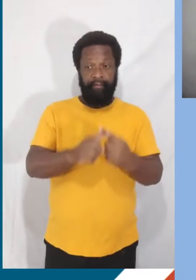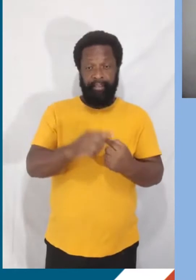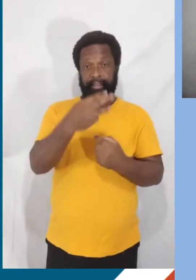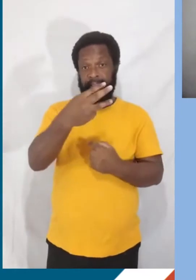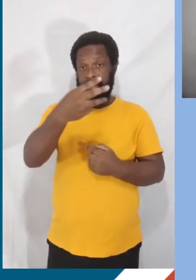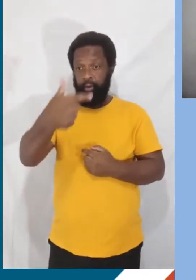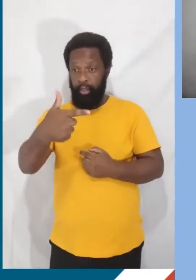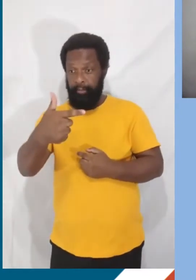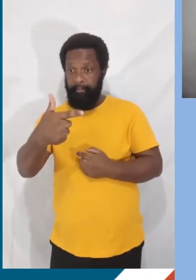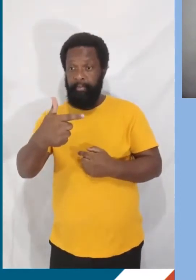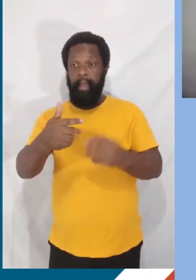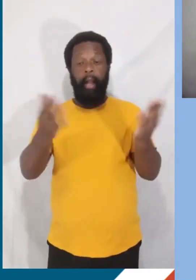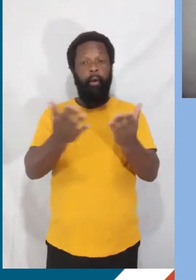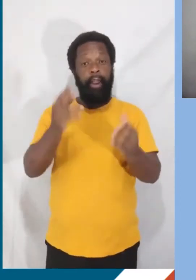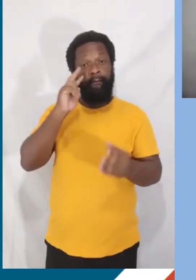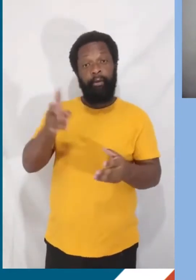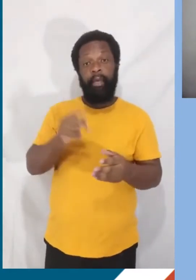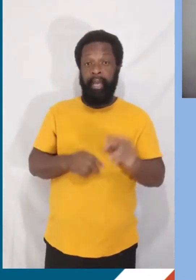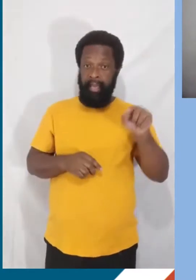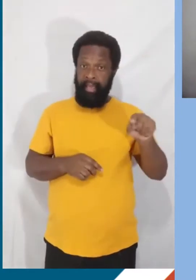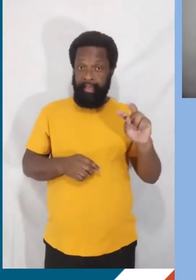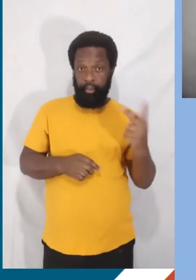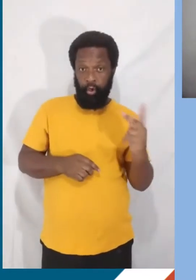porque aqui o índice dele também é 1. Mas